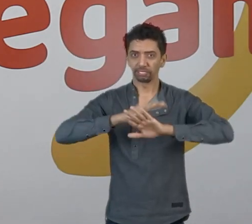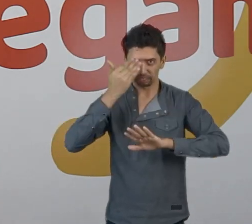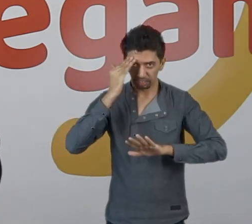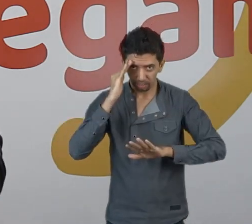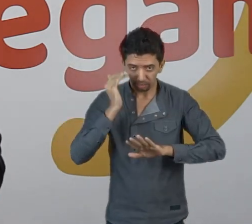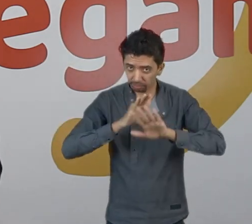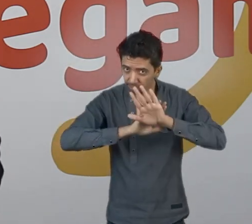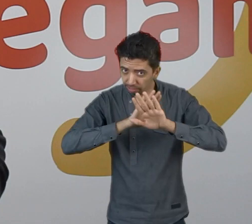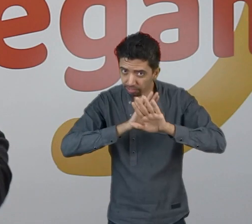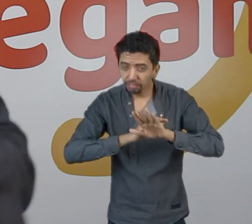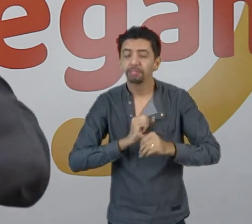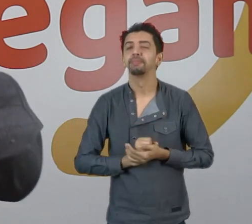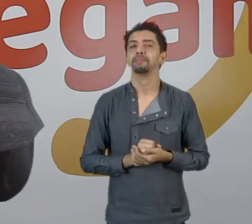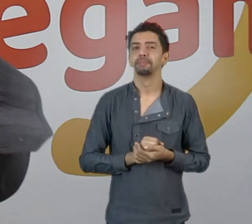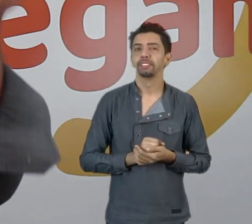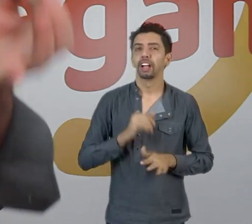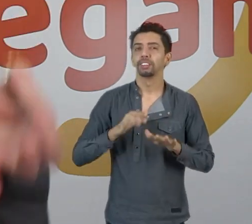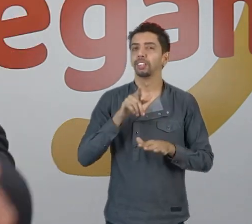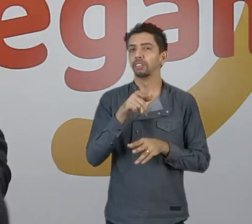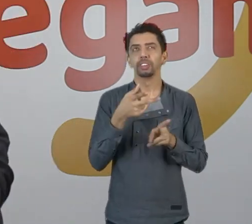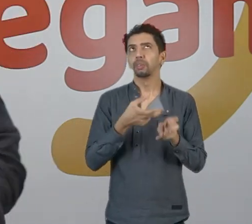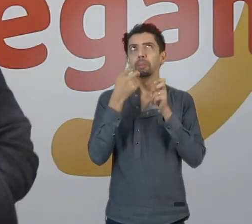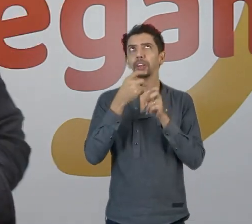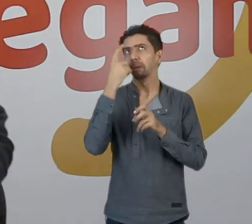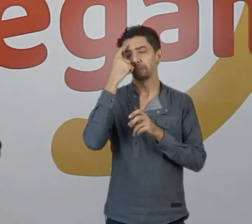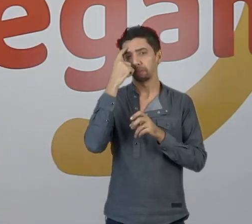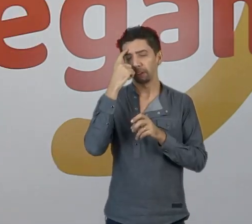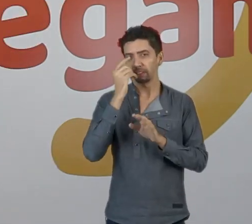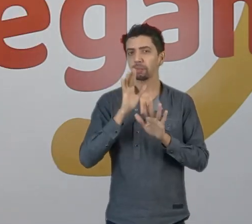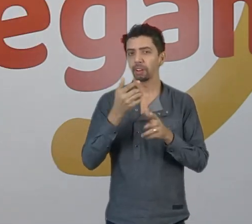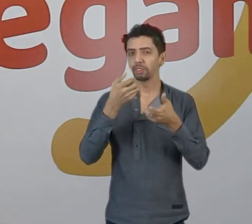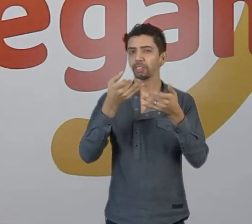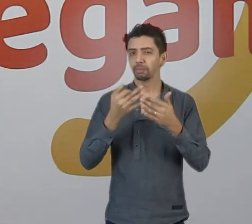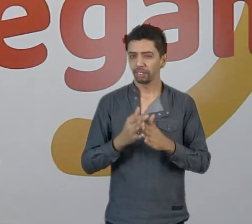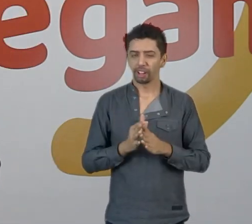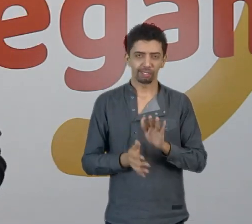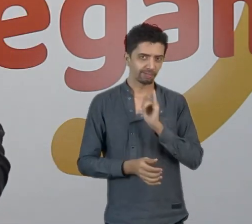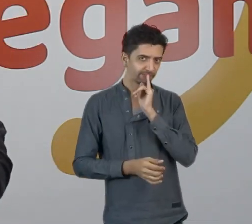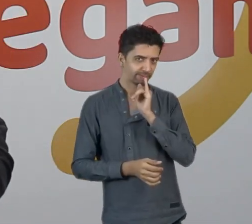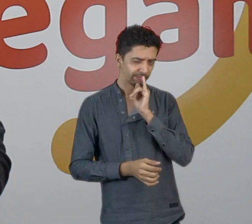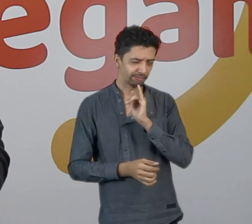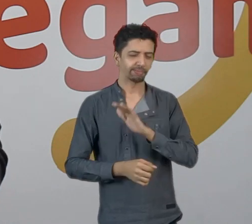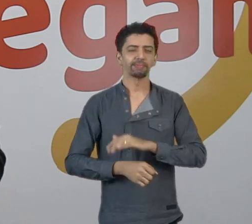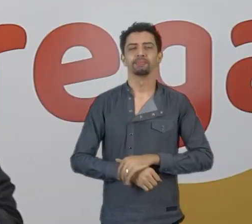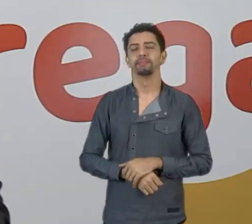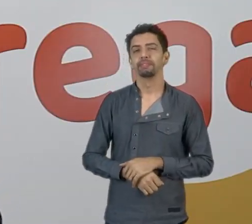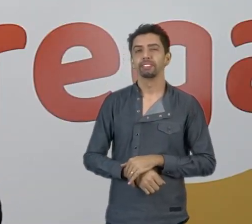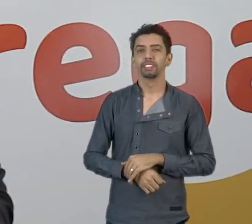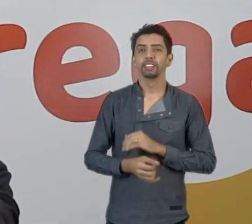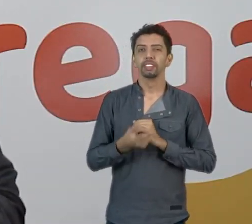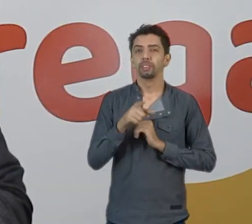materializada estou falando de algo que é intrínseco algo que efetivamente você não